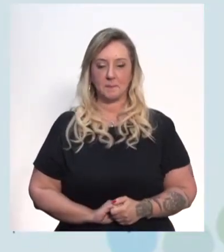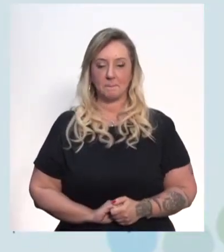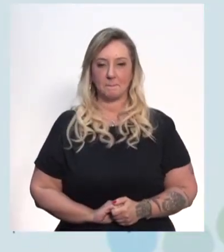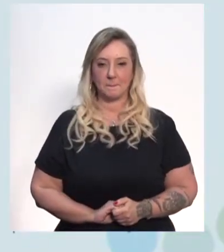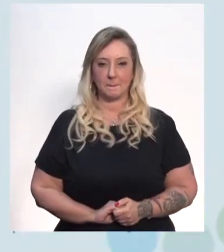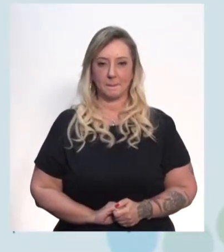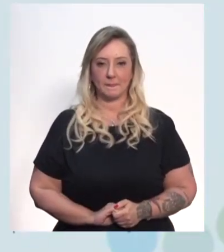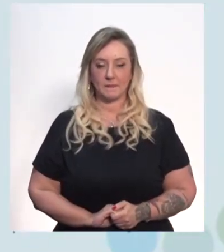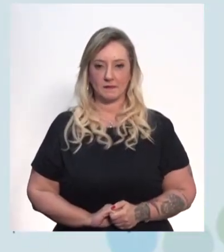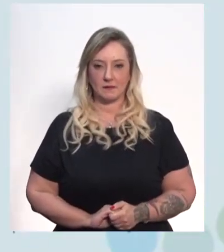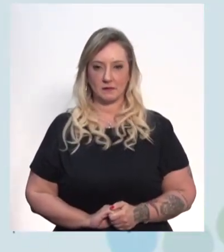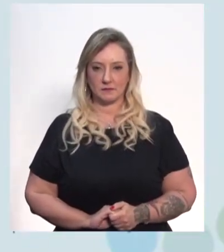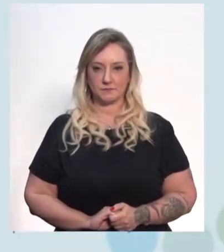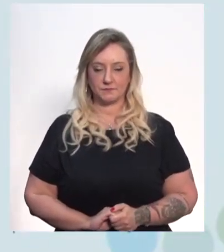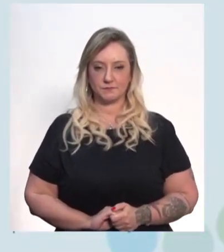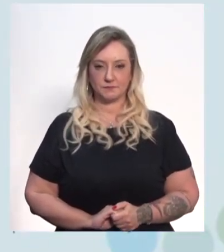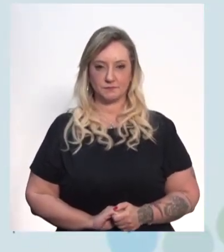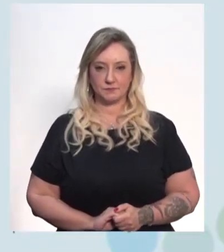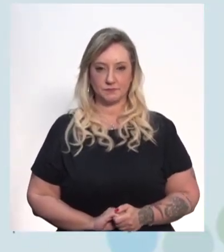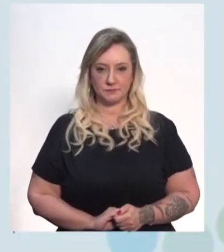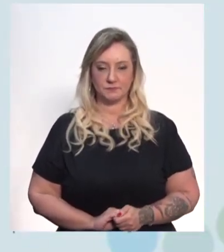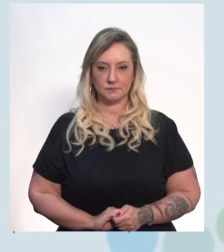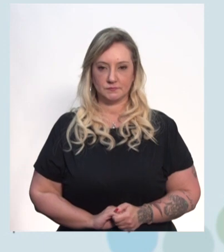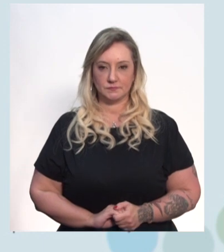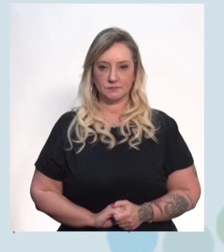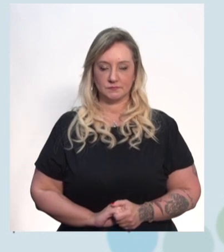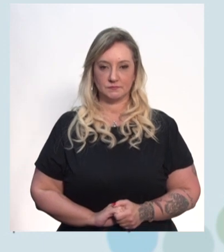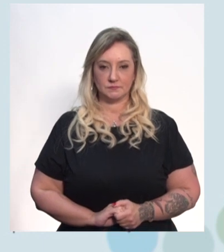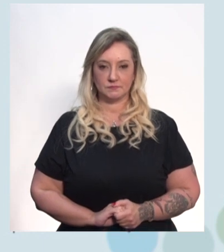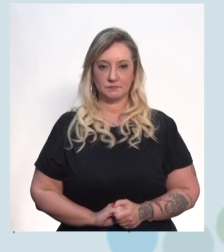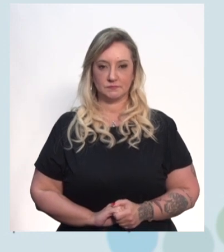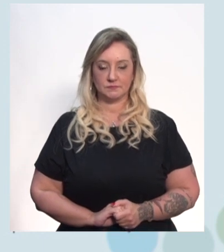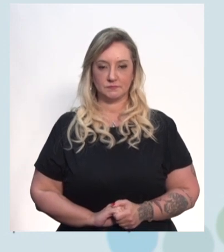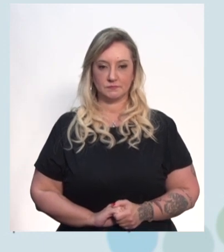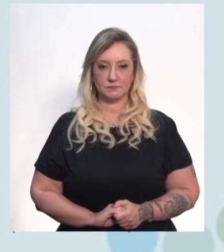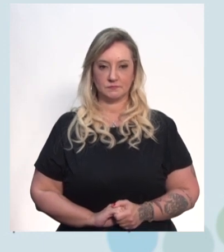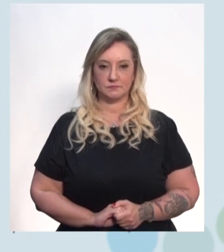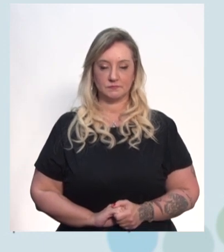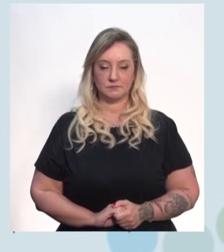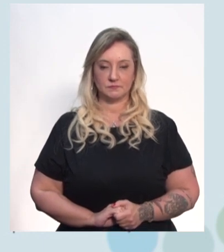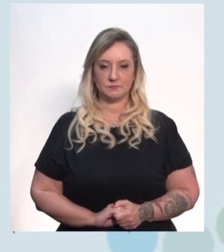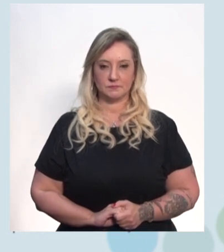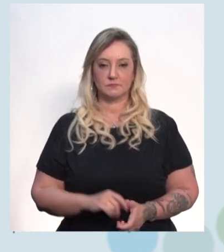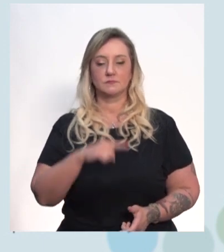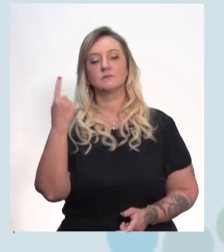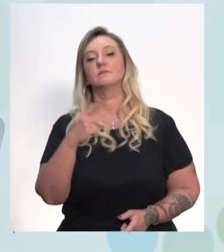selecione aqui mais nova reunião, você adiciona o assunto,